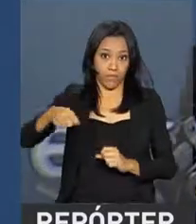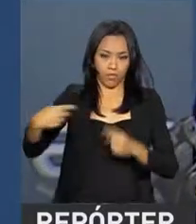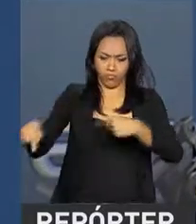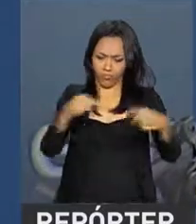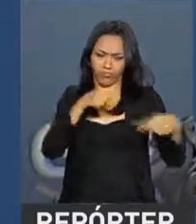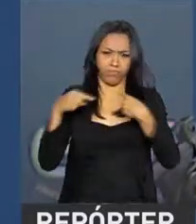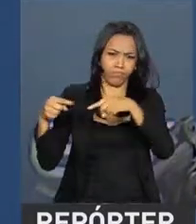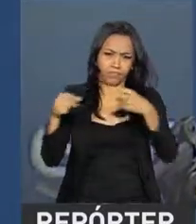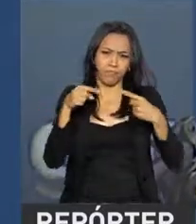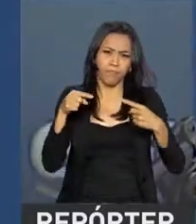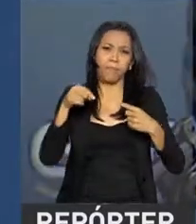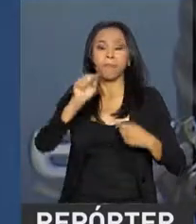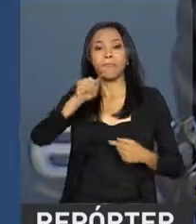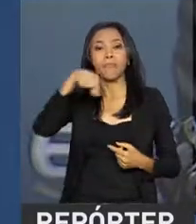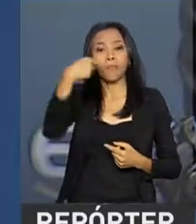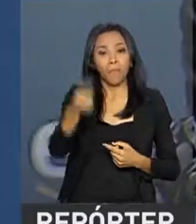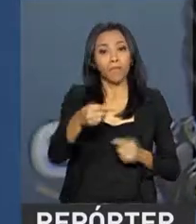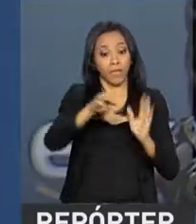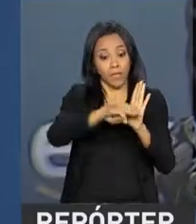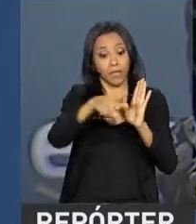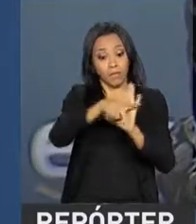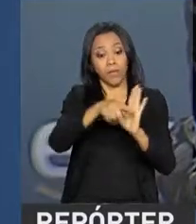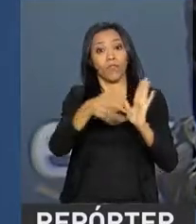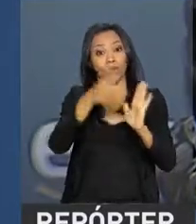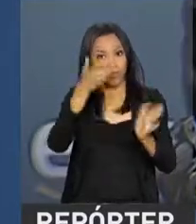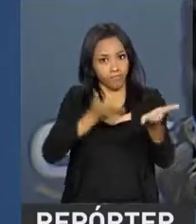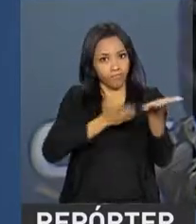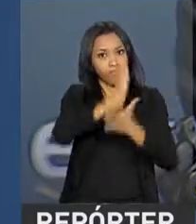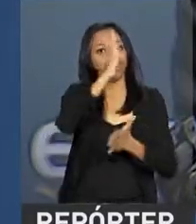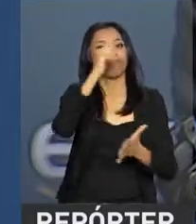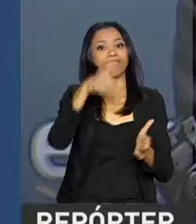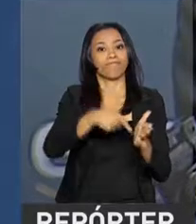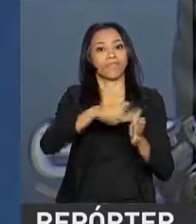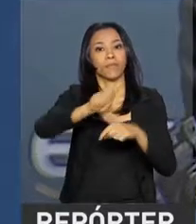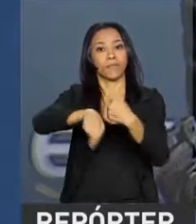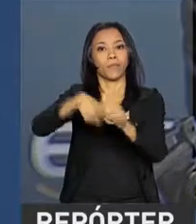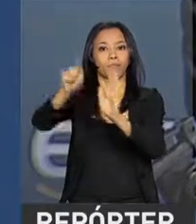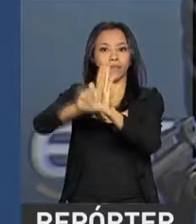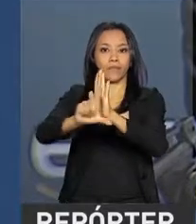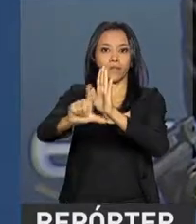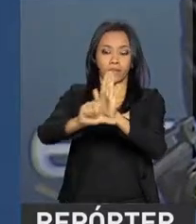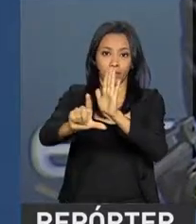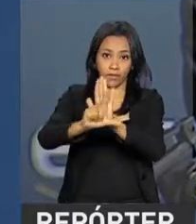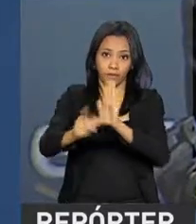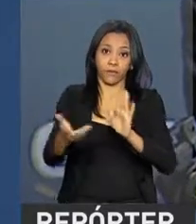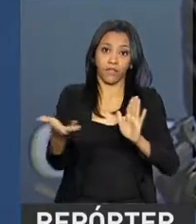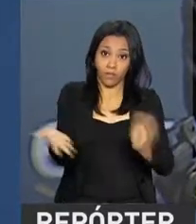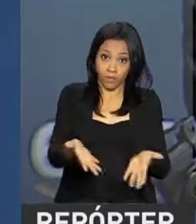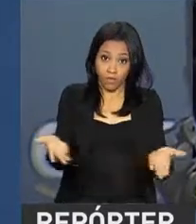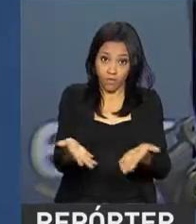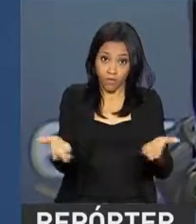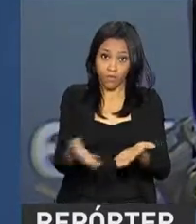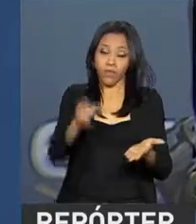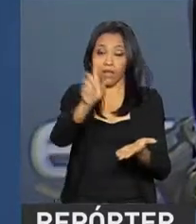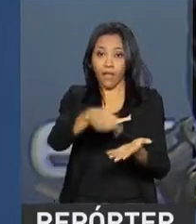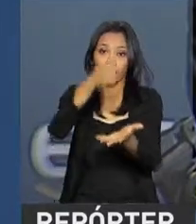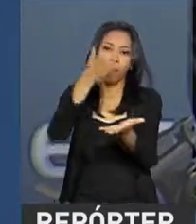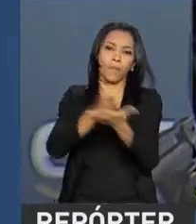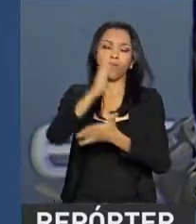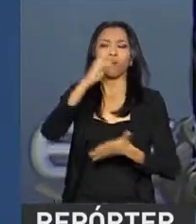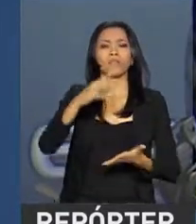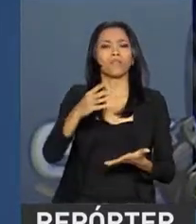ao depois, a medida provisória foi aprovada, convertida em lei e hoje é aprovada